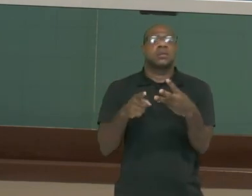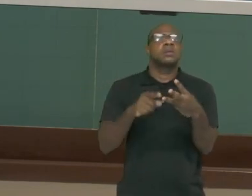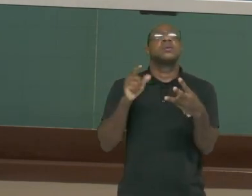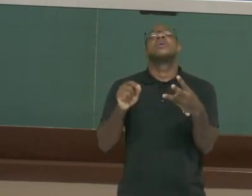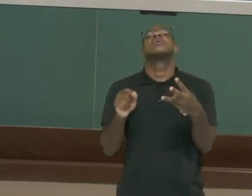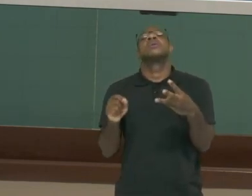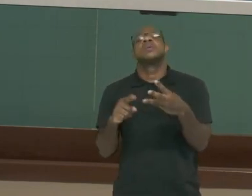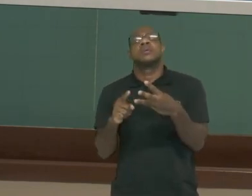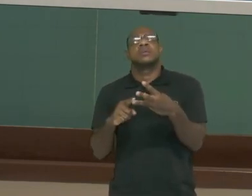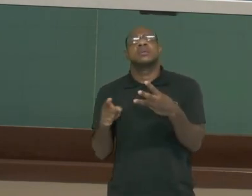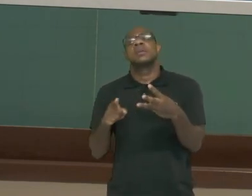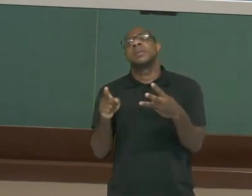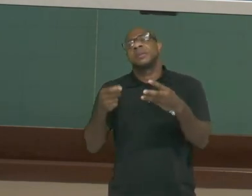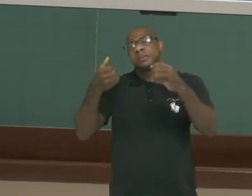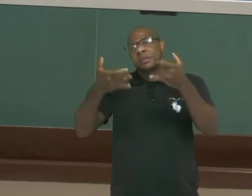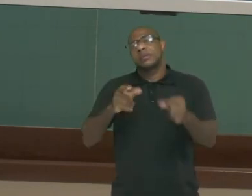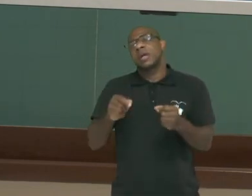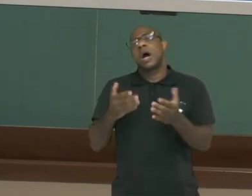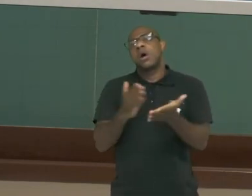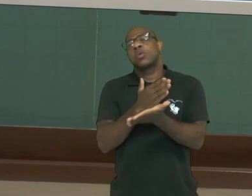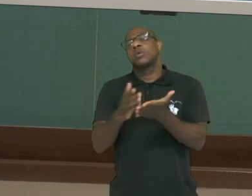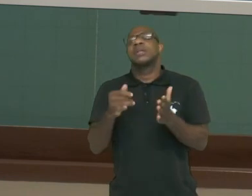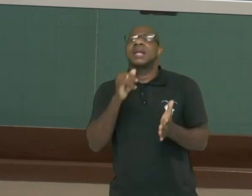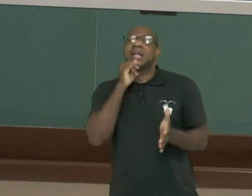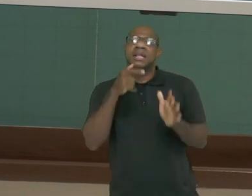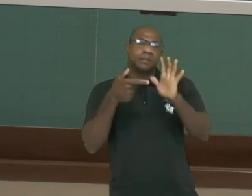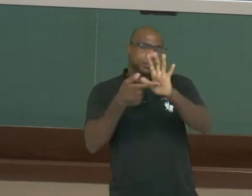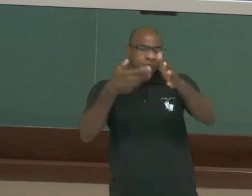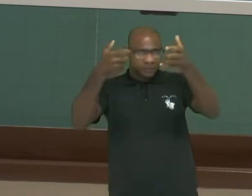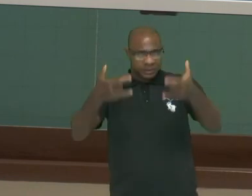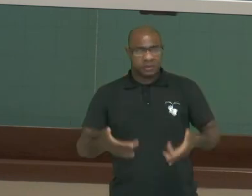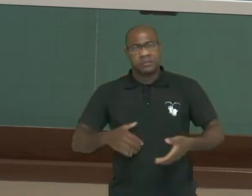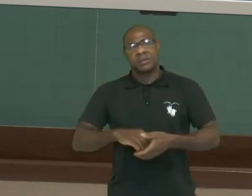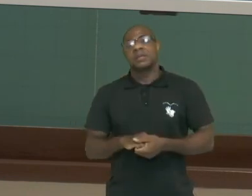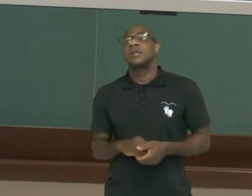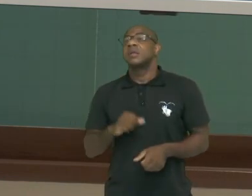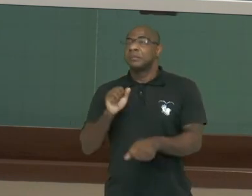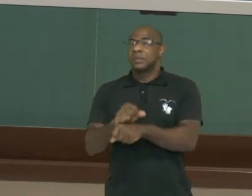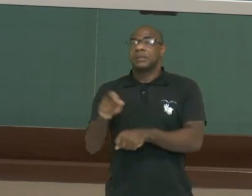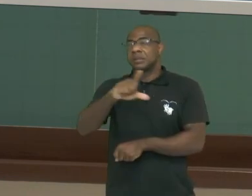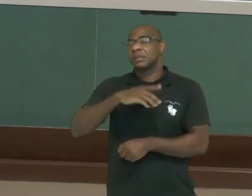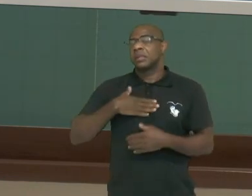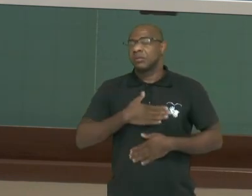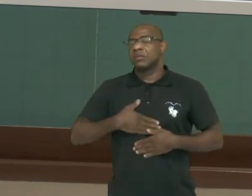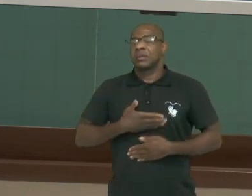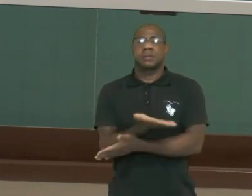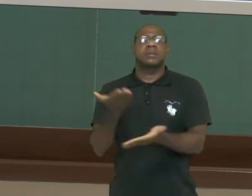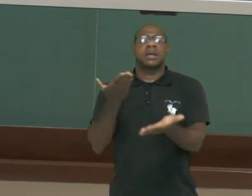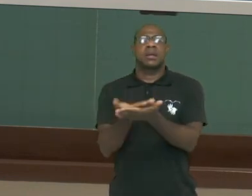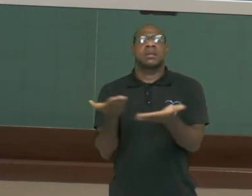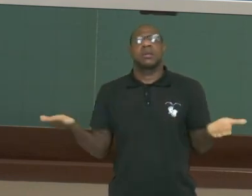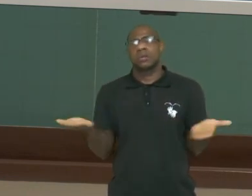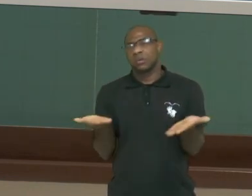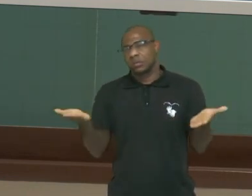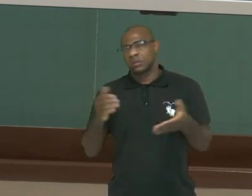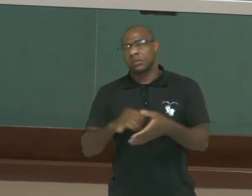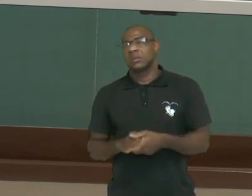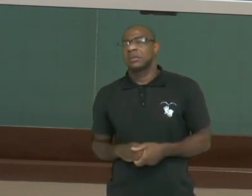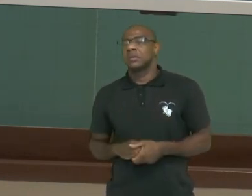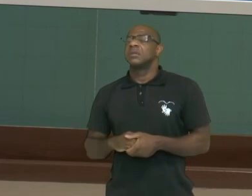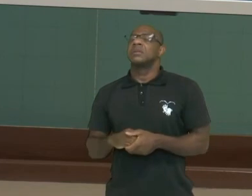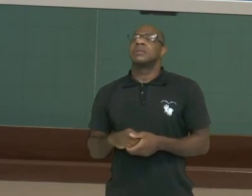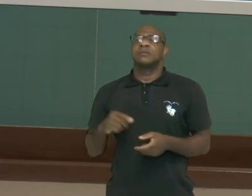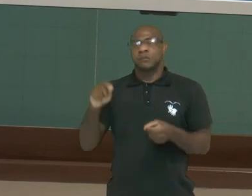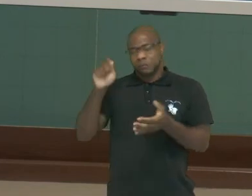também nós mencionamos alguns exemplos, falamos das ordens. Eu espero que você tenha gostado da aula, espero que você tenha feito